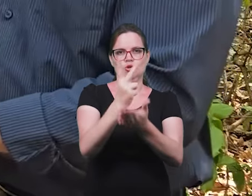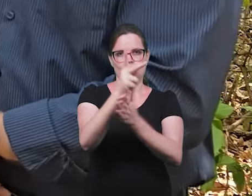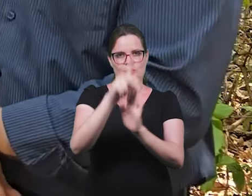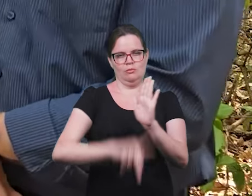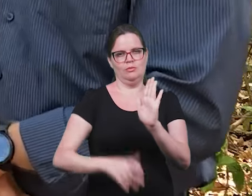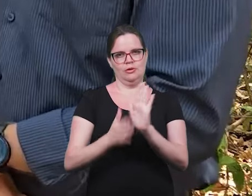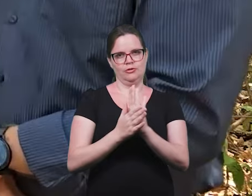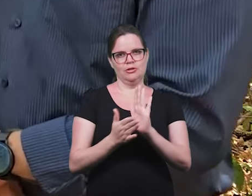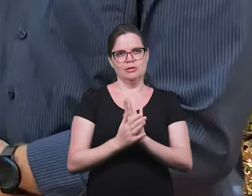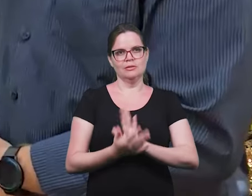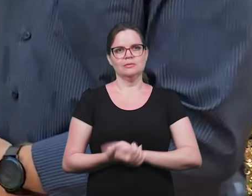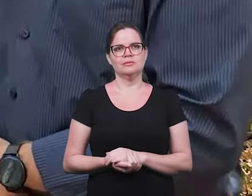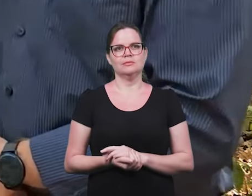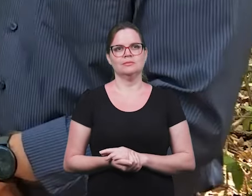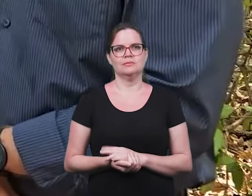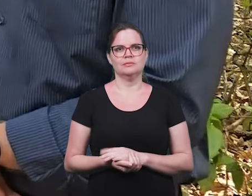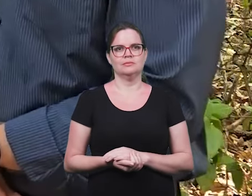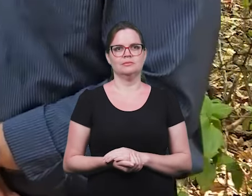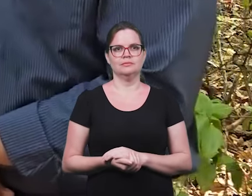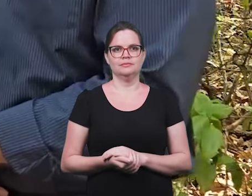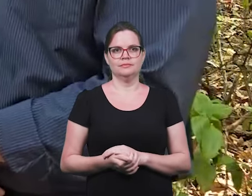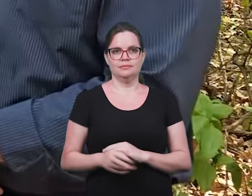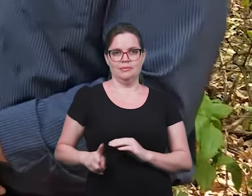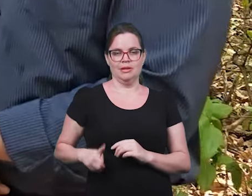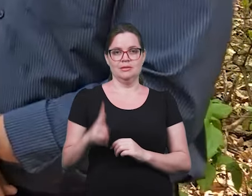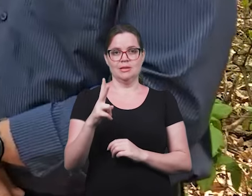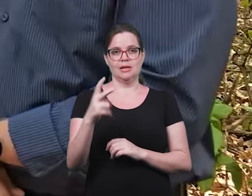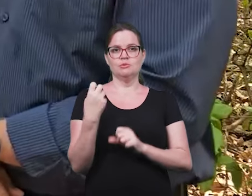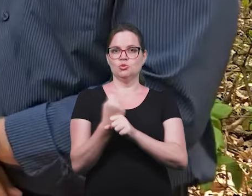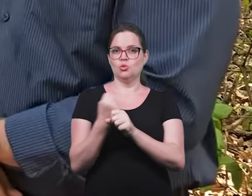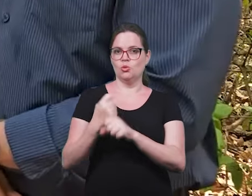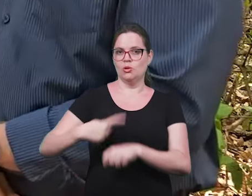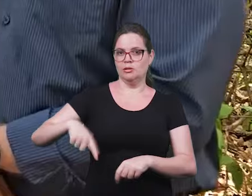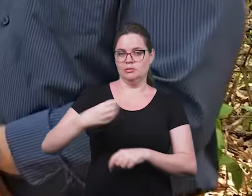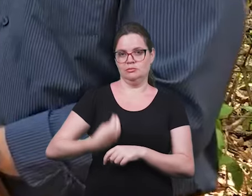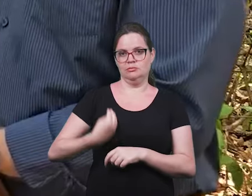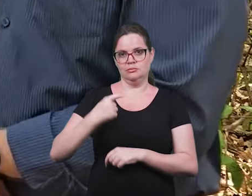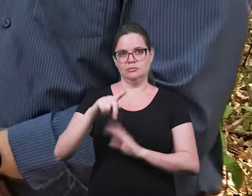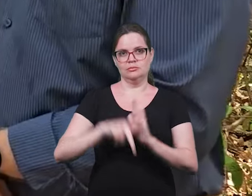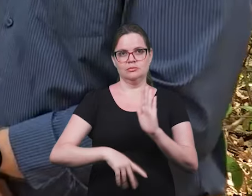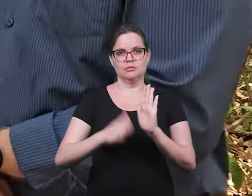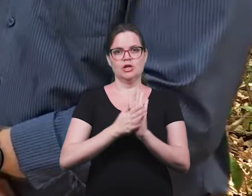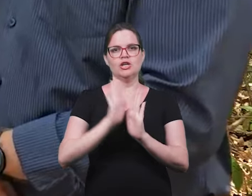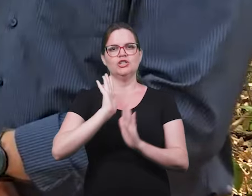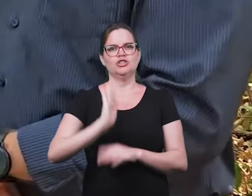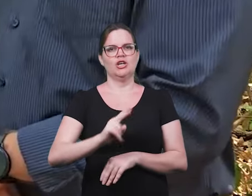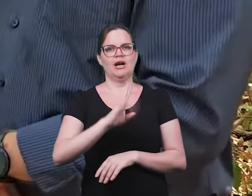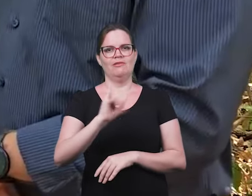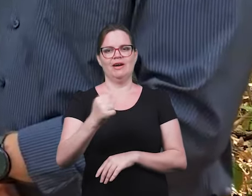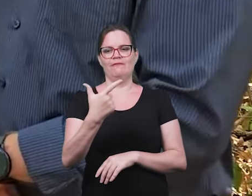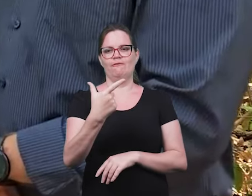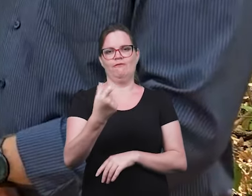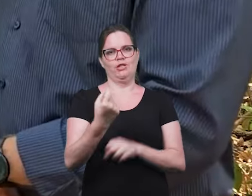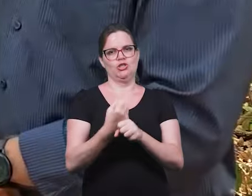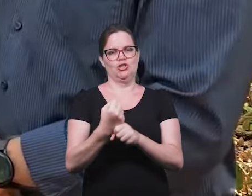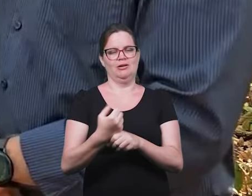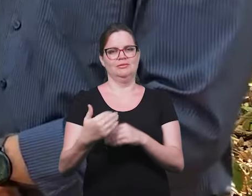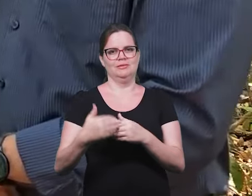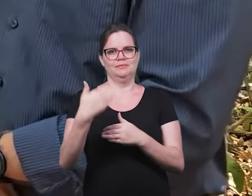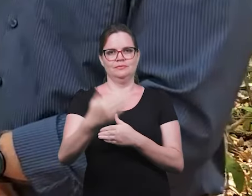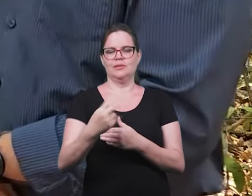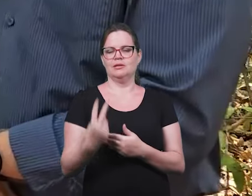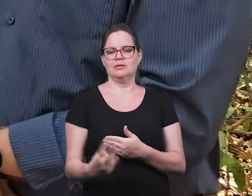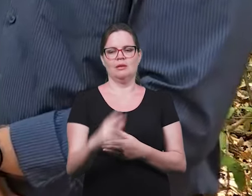projeto? É assim, a cada ano que a gente passa no projeto, nós vamos fazer 20 anos no próximo ano, né? Sempre